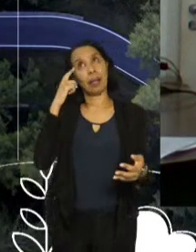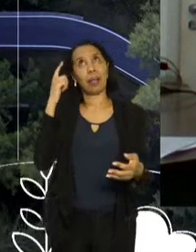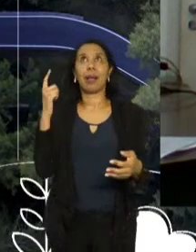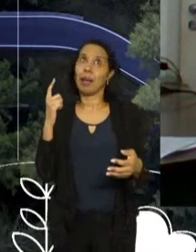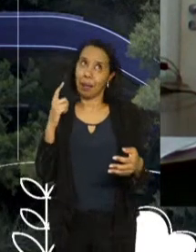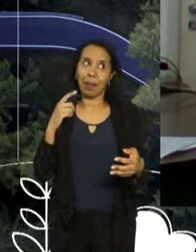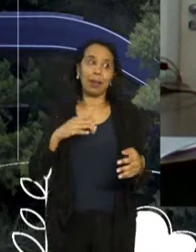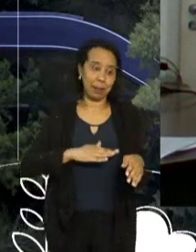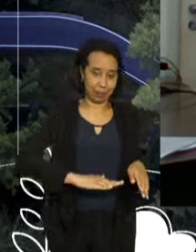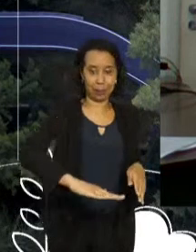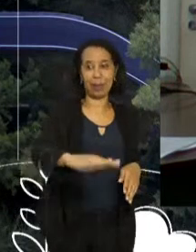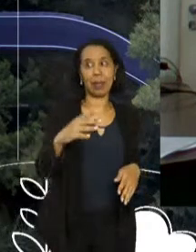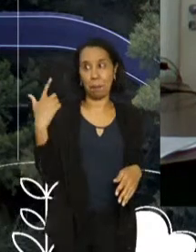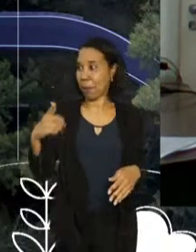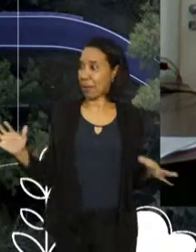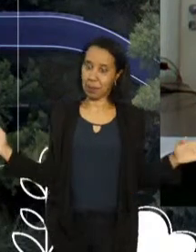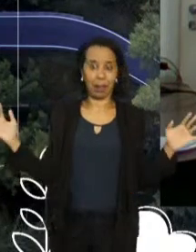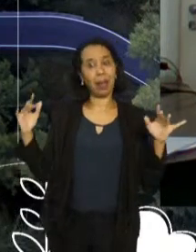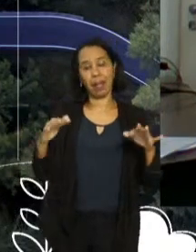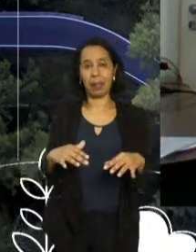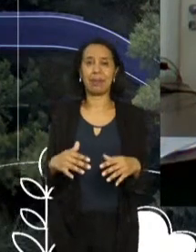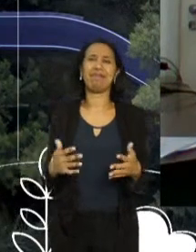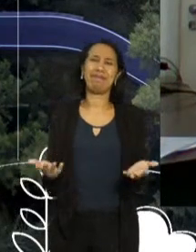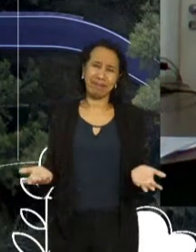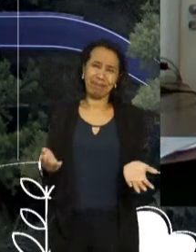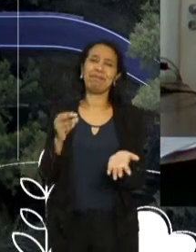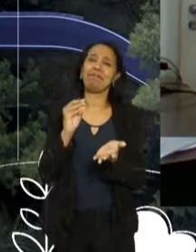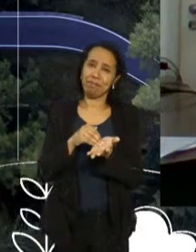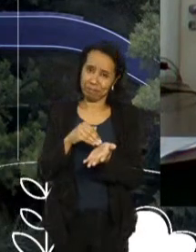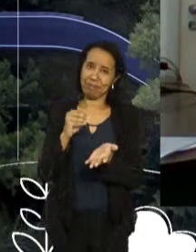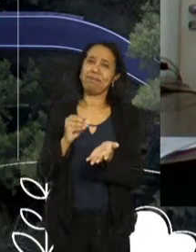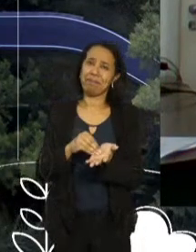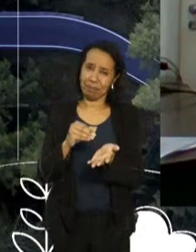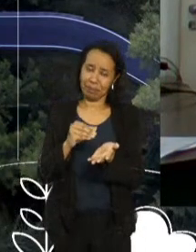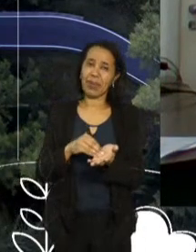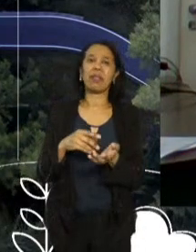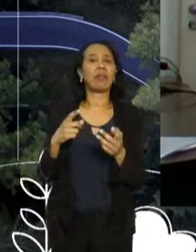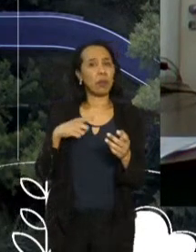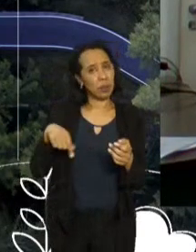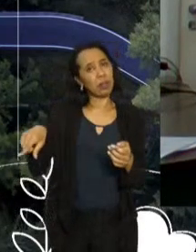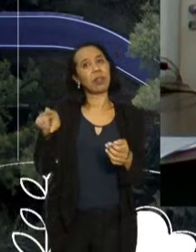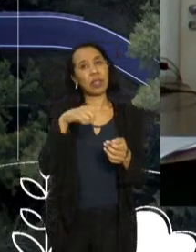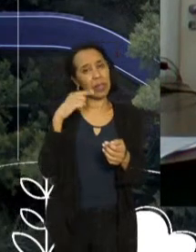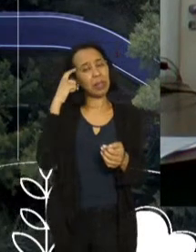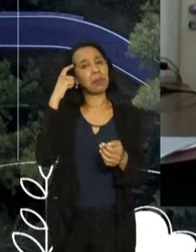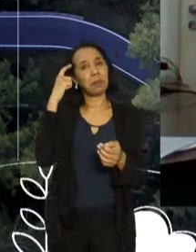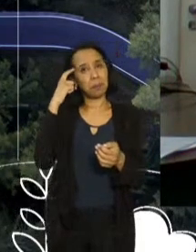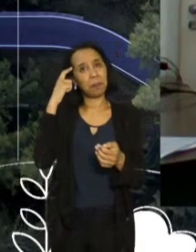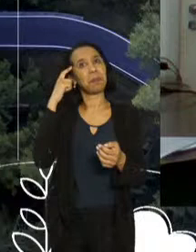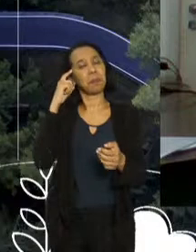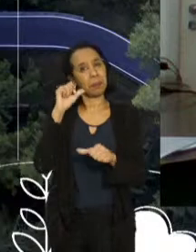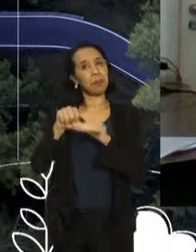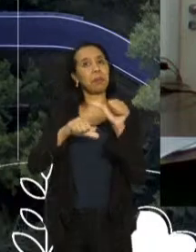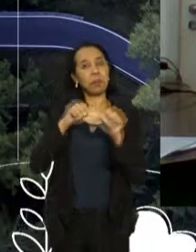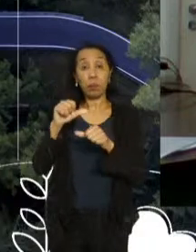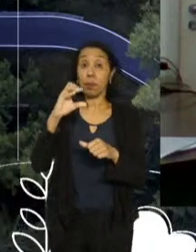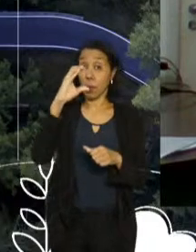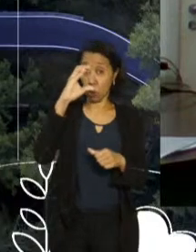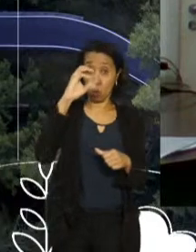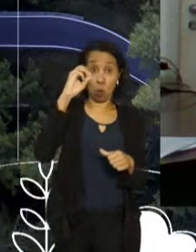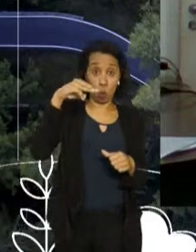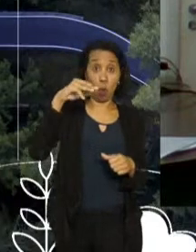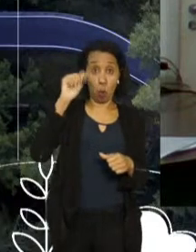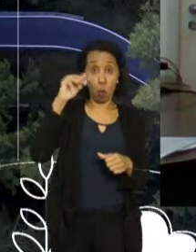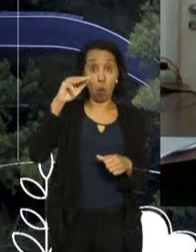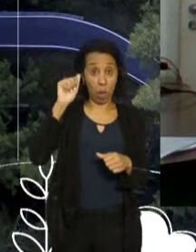gente vai para lá. Então, eu acho que ainda está faltando um pouco da gente avançar. O próprio CONAMA